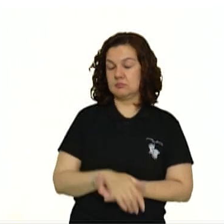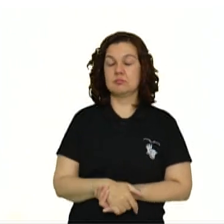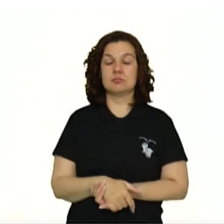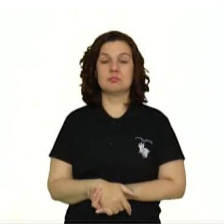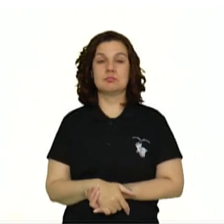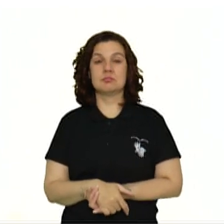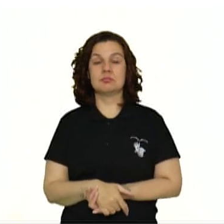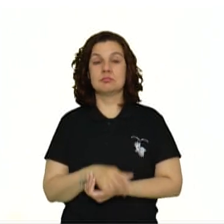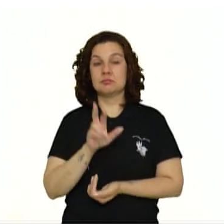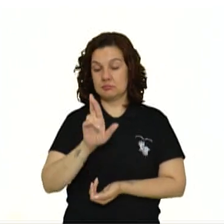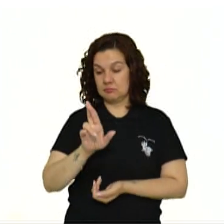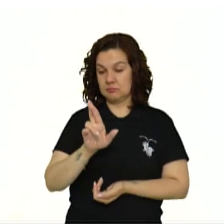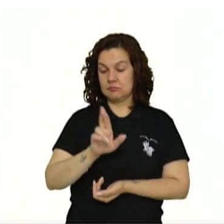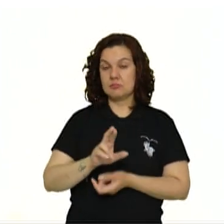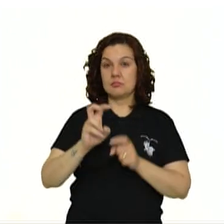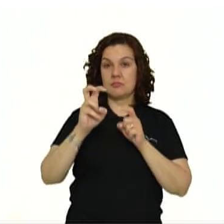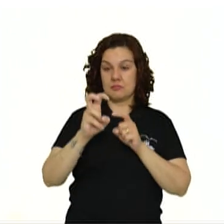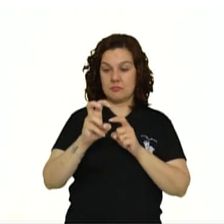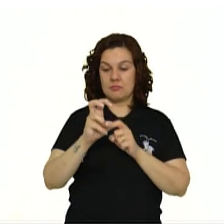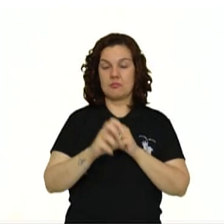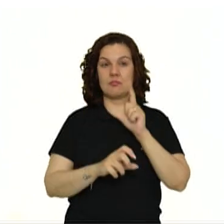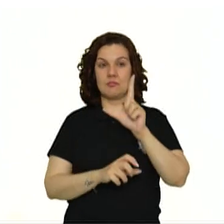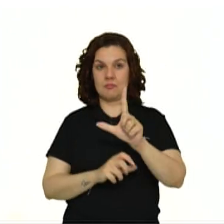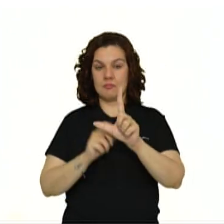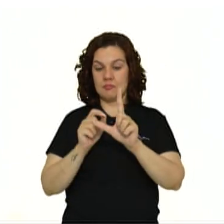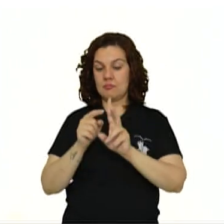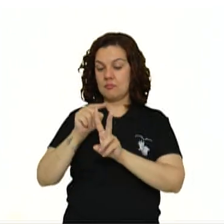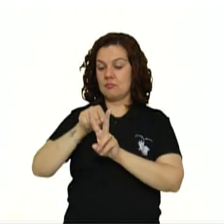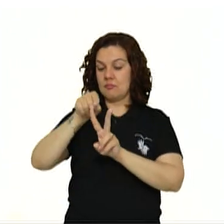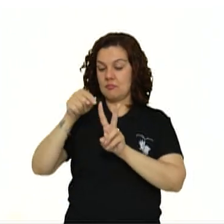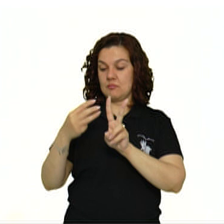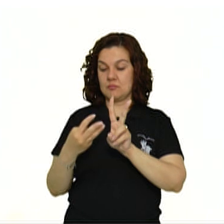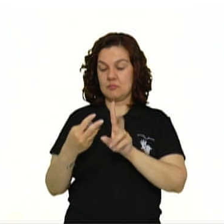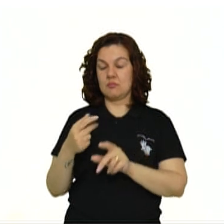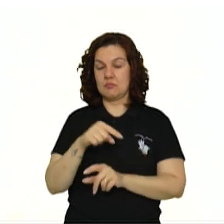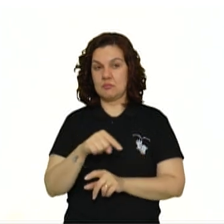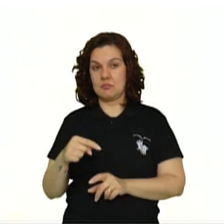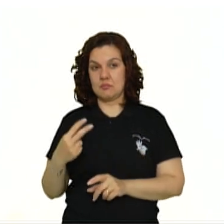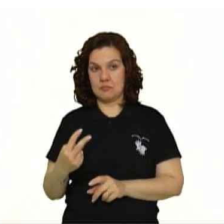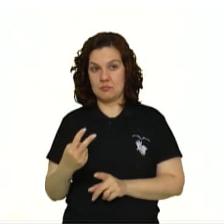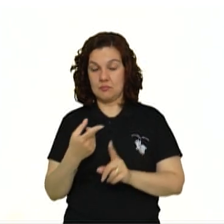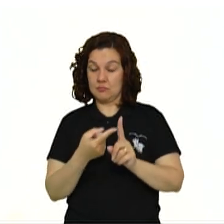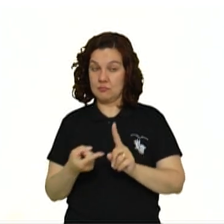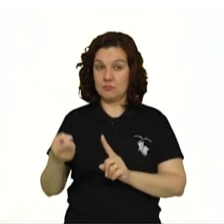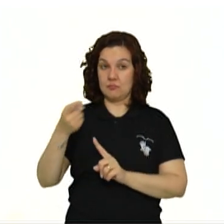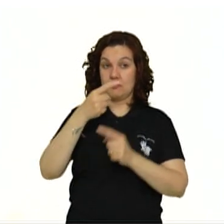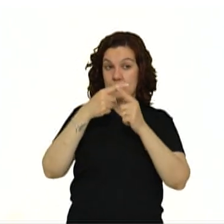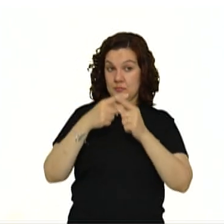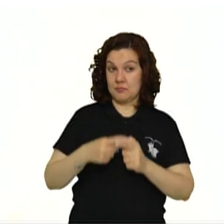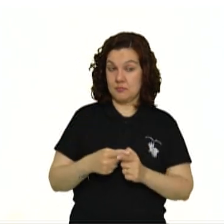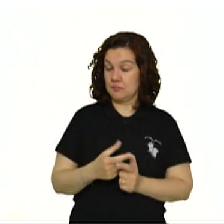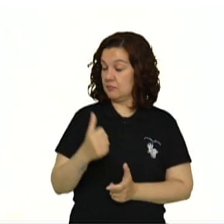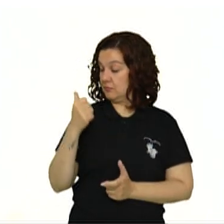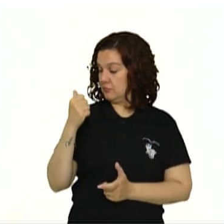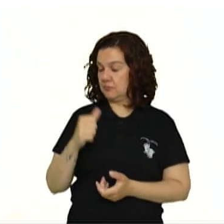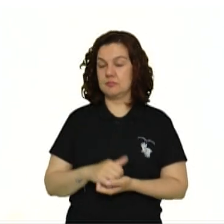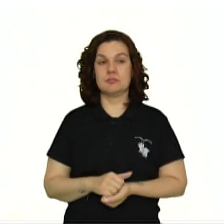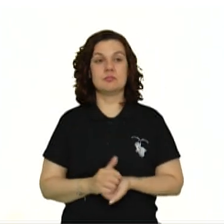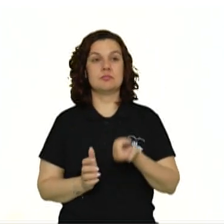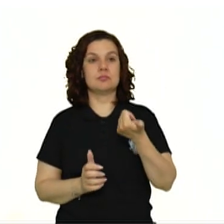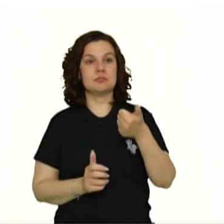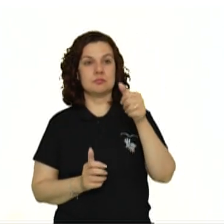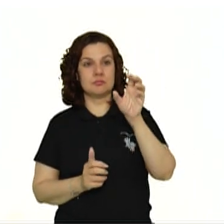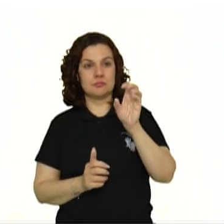5. 5 igual L raiz de 3 sobre 2. Esse 2 volta multiplicando,